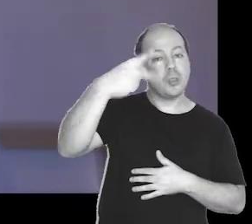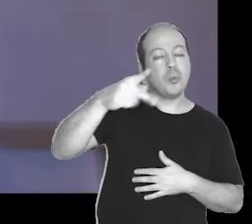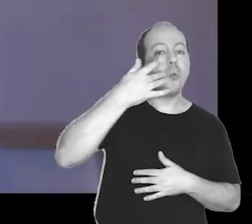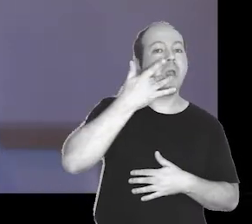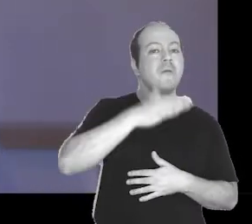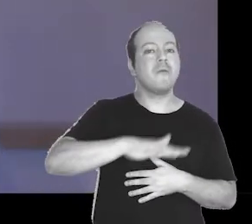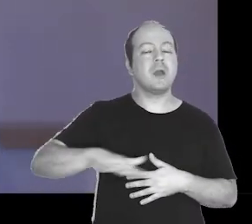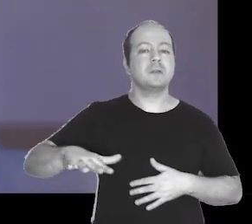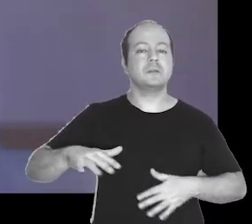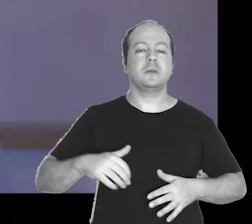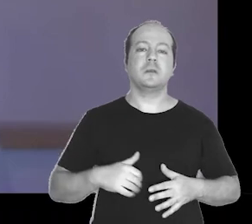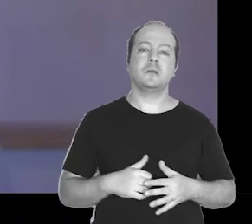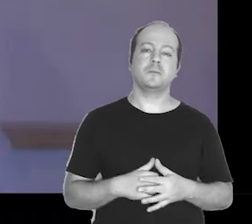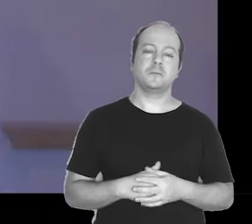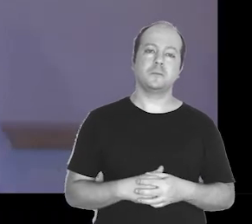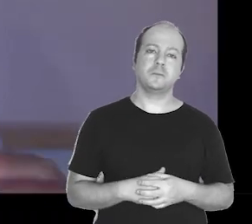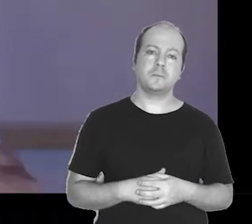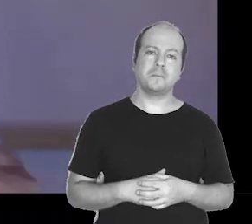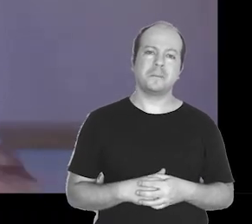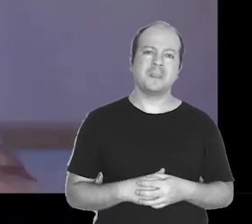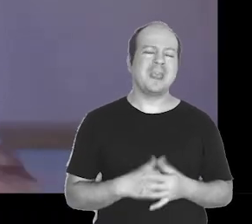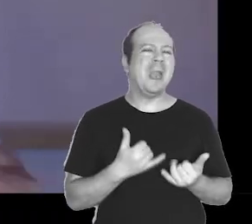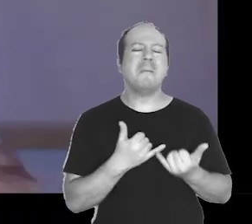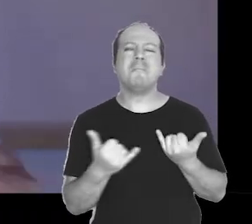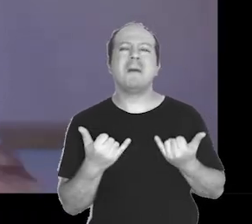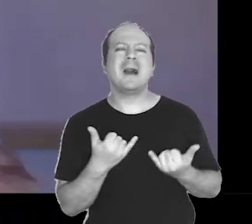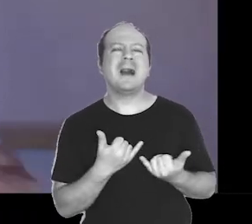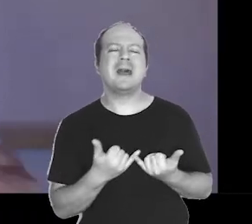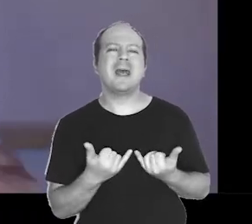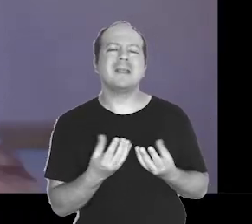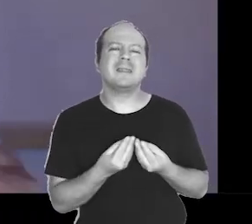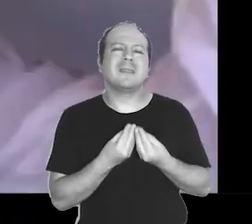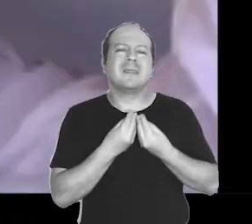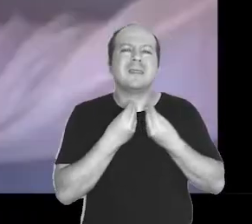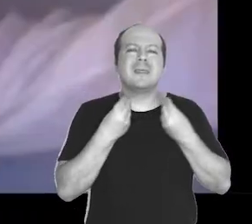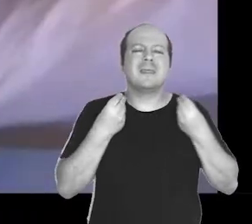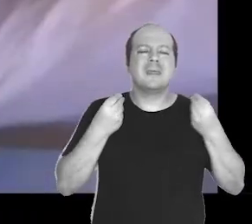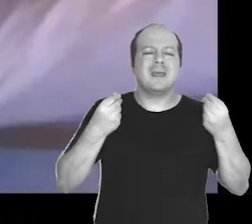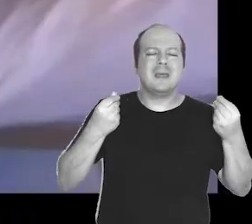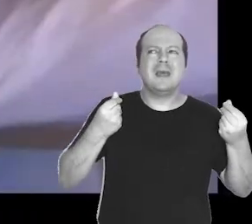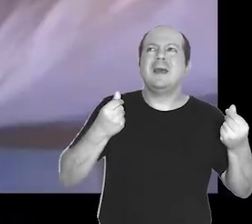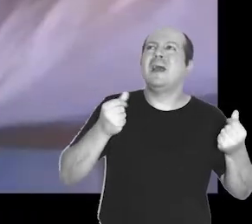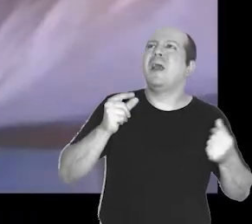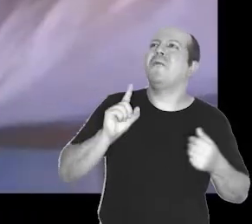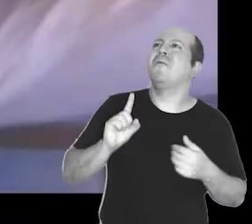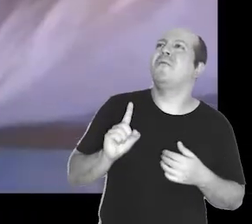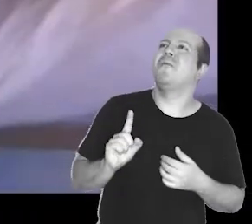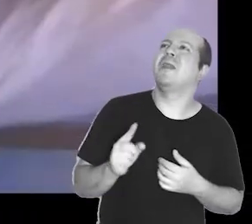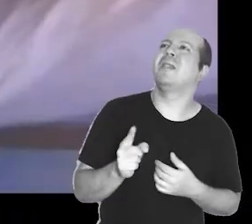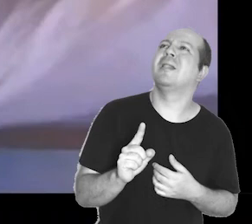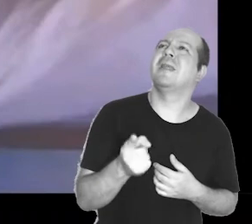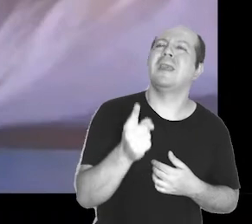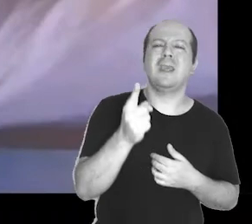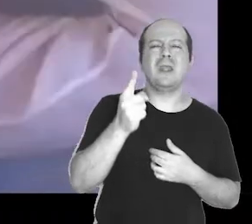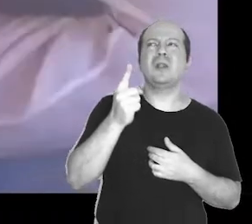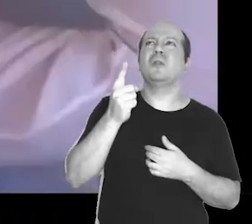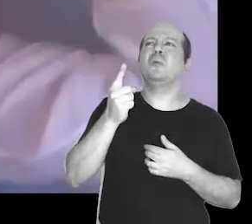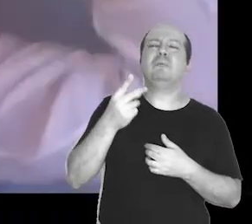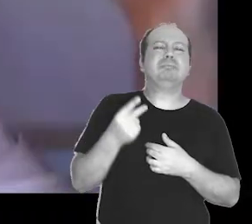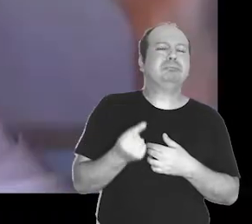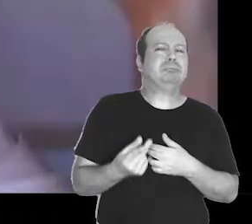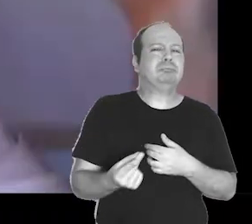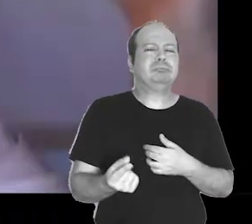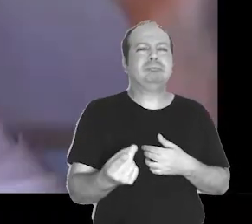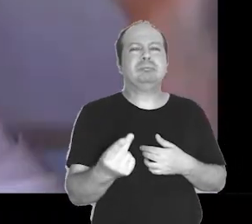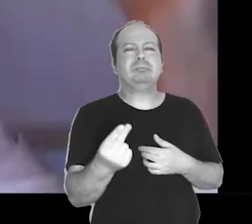infância. E é como que num gracejo vindo do infinito rumo à eternidade, que